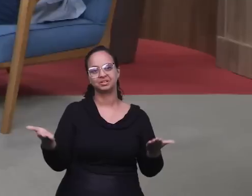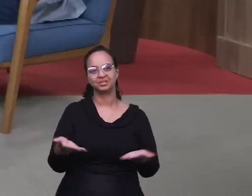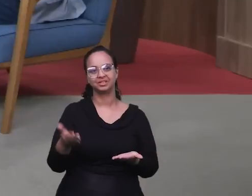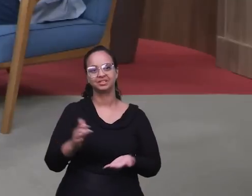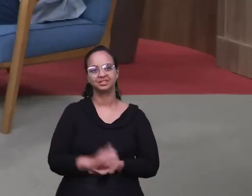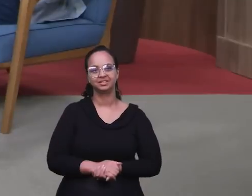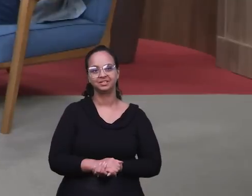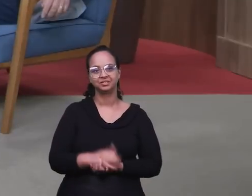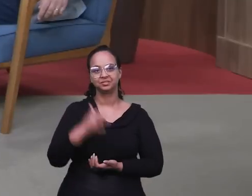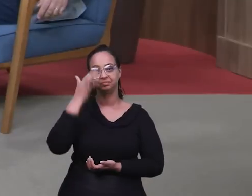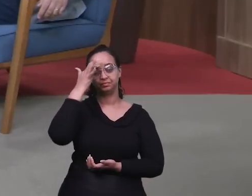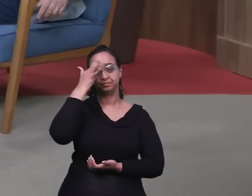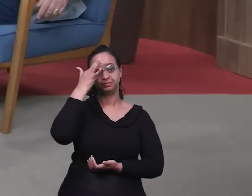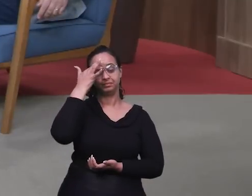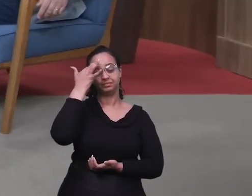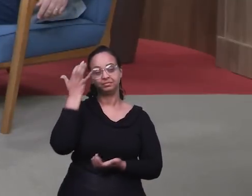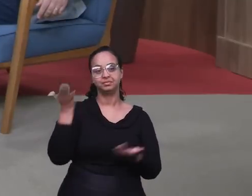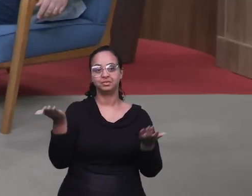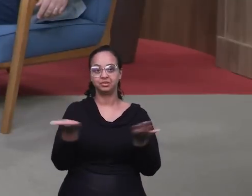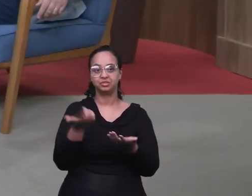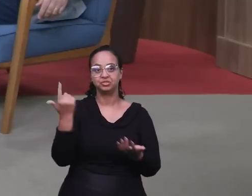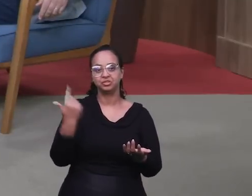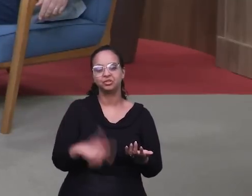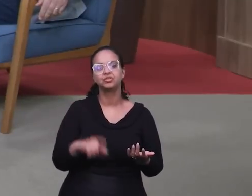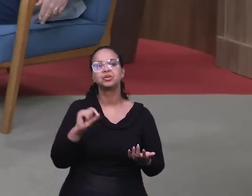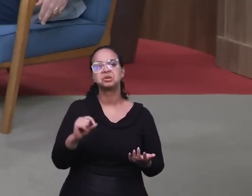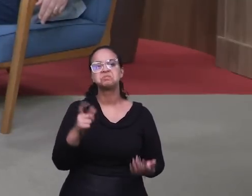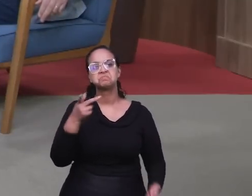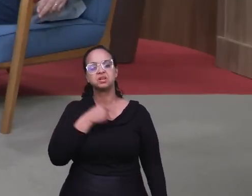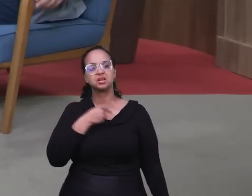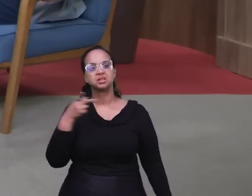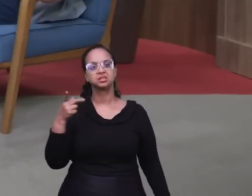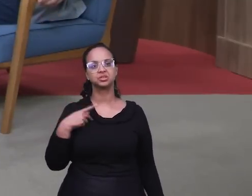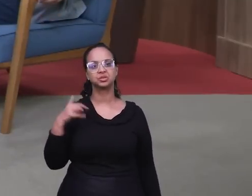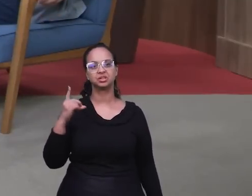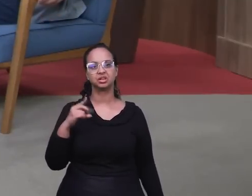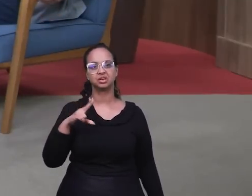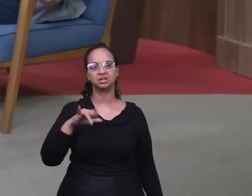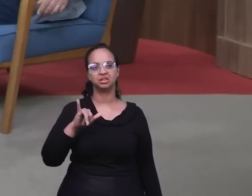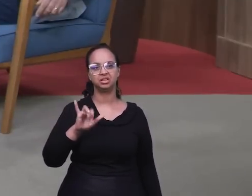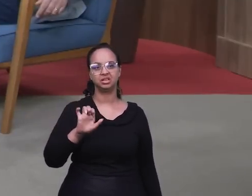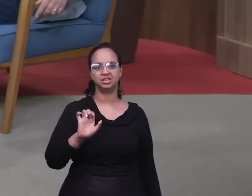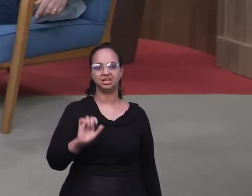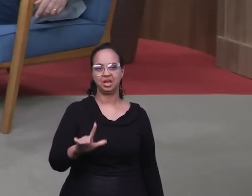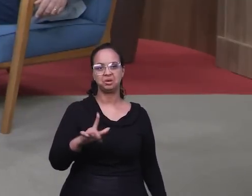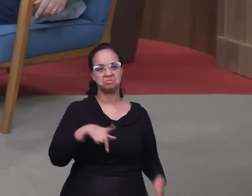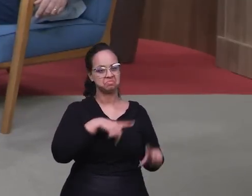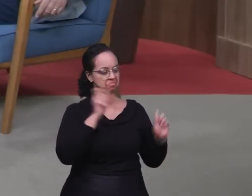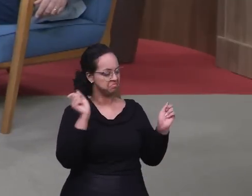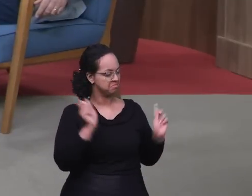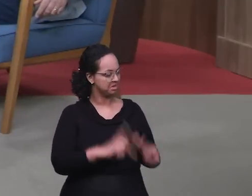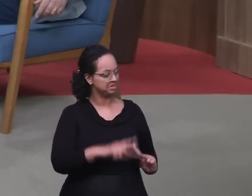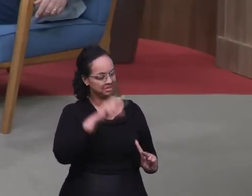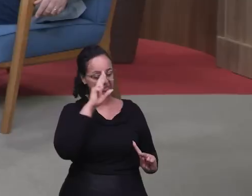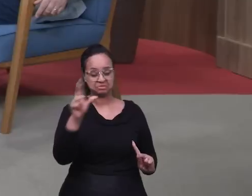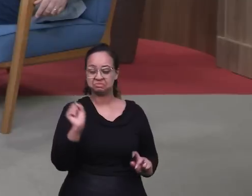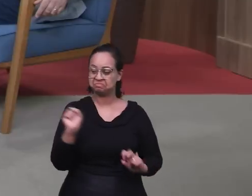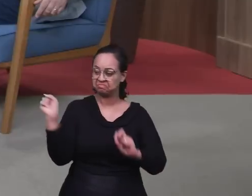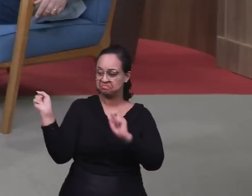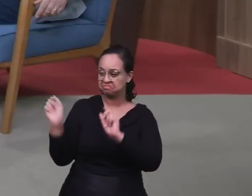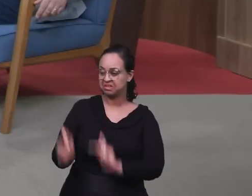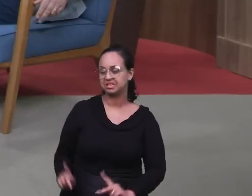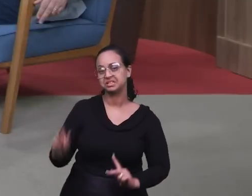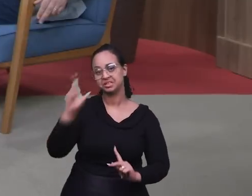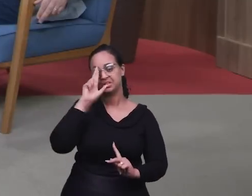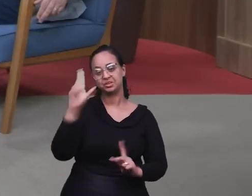agora. E junto comigo aqui está mais uma vez o pastor Daniel Moreira. Daniel, paz do Senhor, seja bem-vindo mais uma vez. Pai do Senhor,